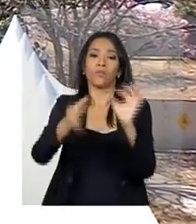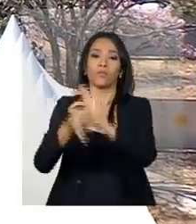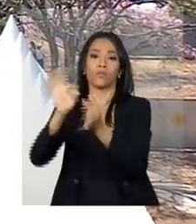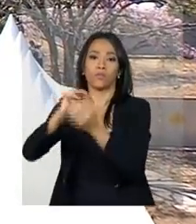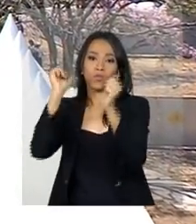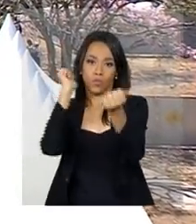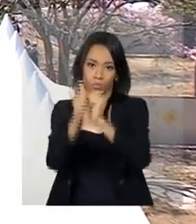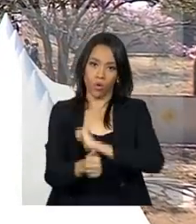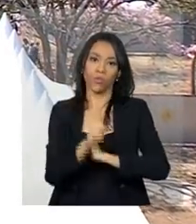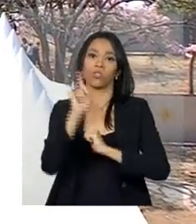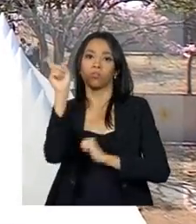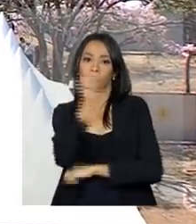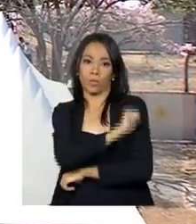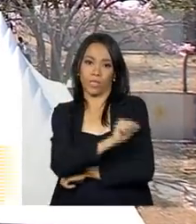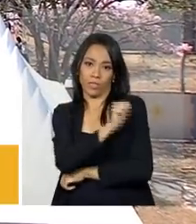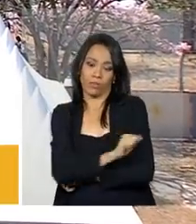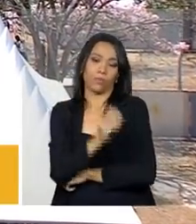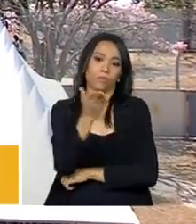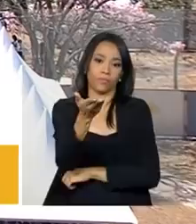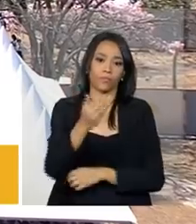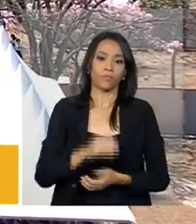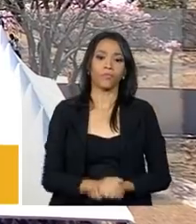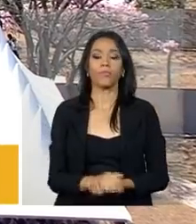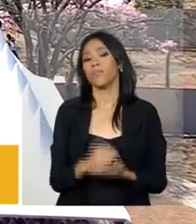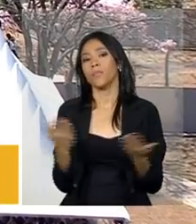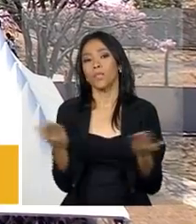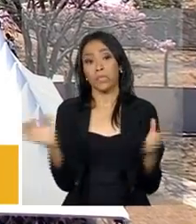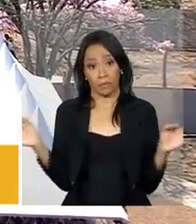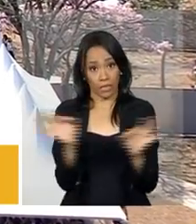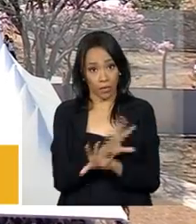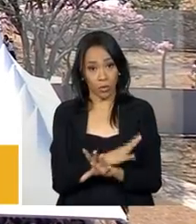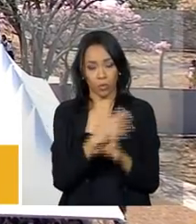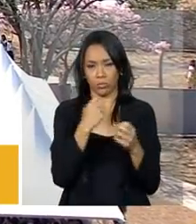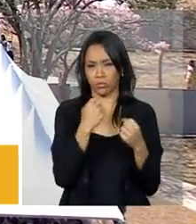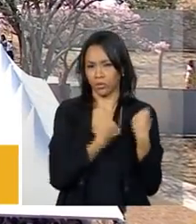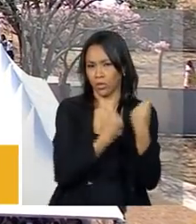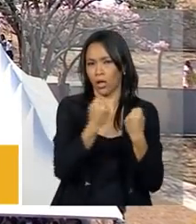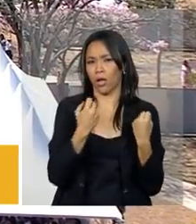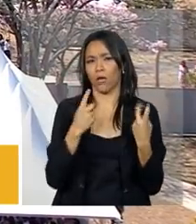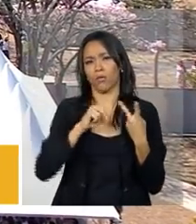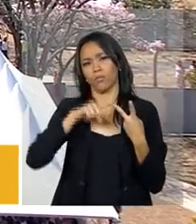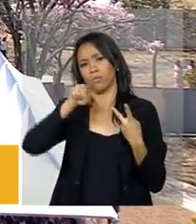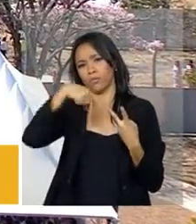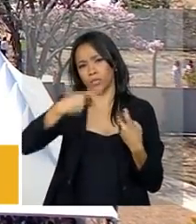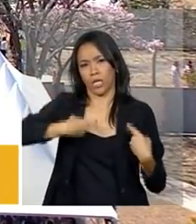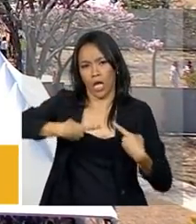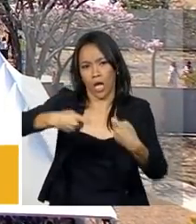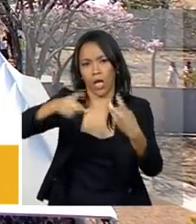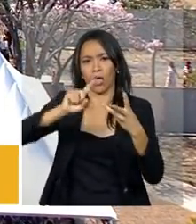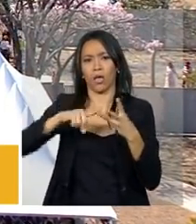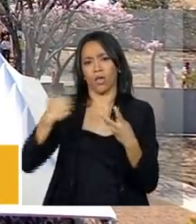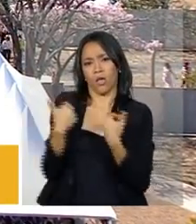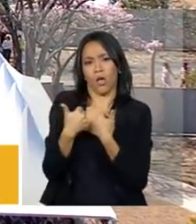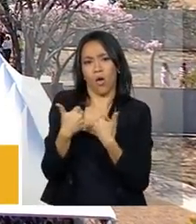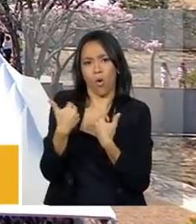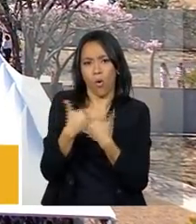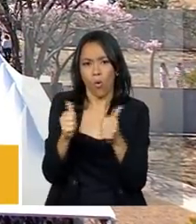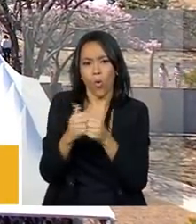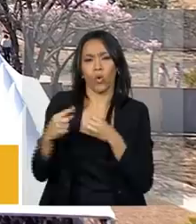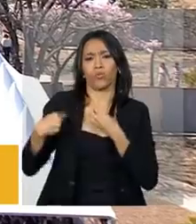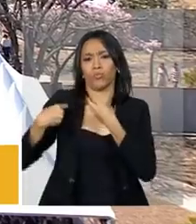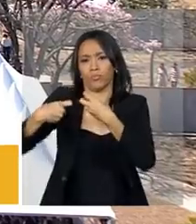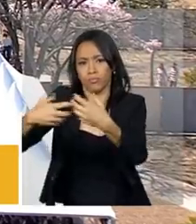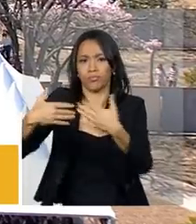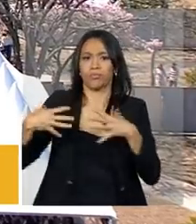Janeiro. Termina o desfile motorizado do Exército e na sequência vem o desfile motorizado das Forças Auxiliares. Exatamente. Forças Auxiliares,